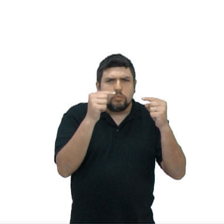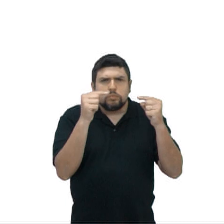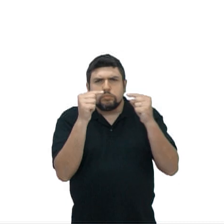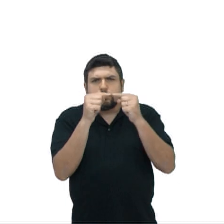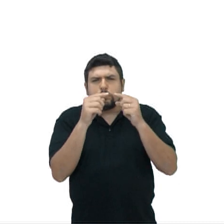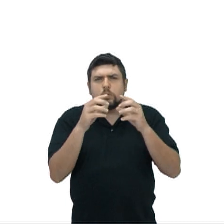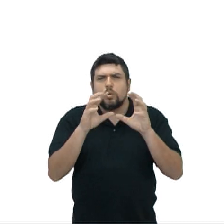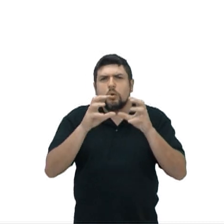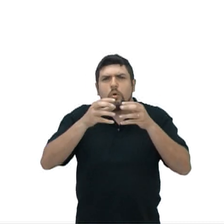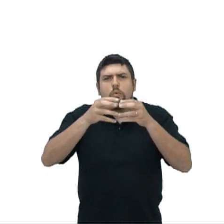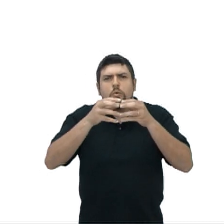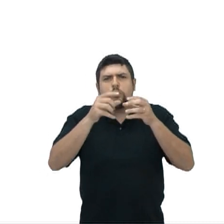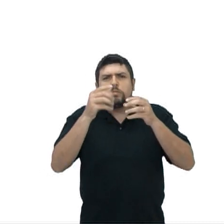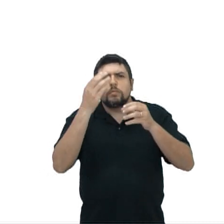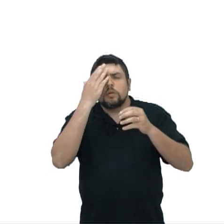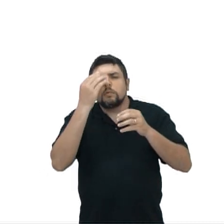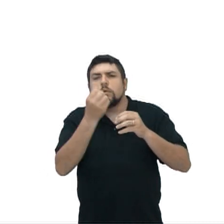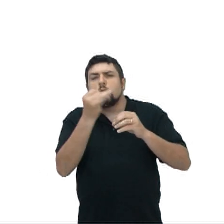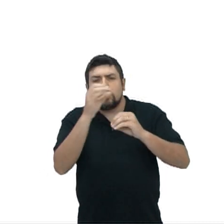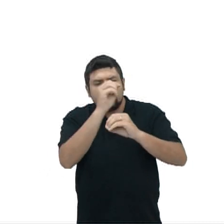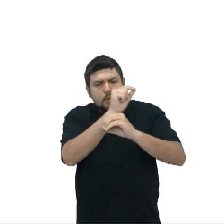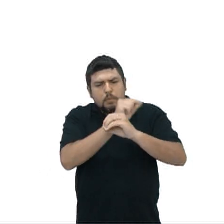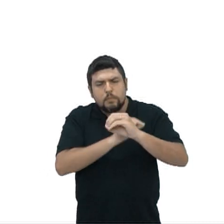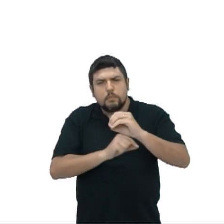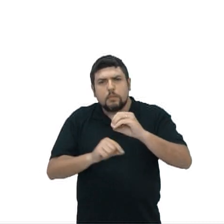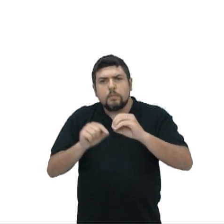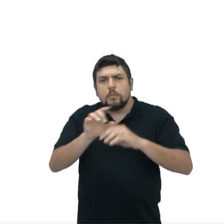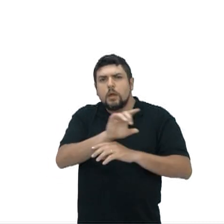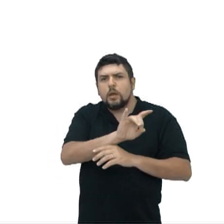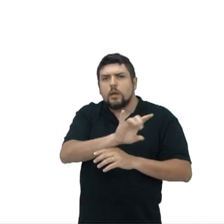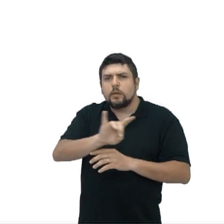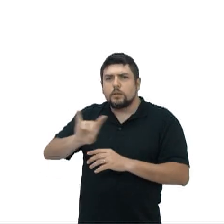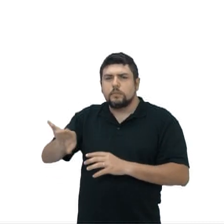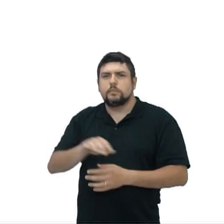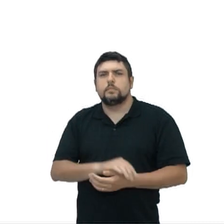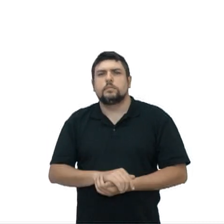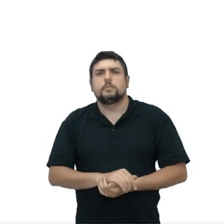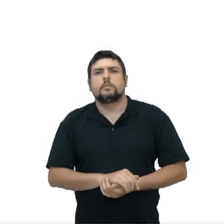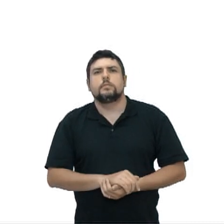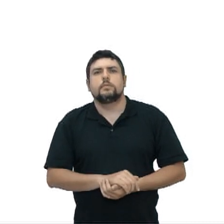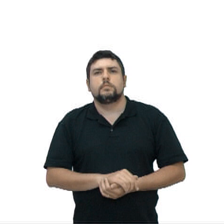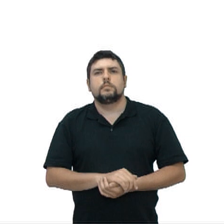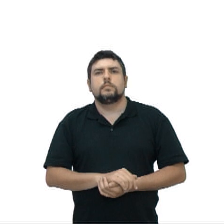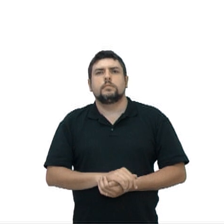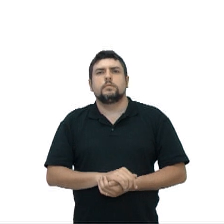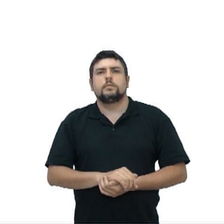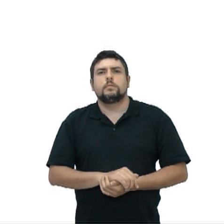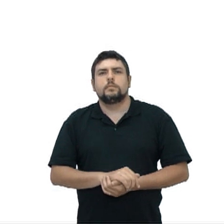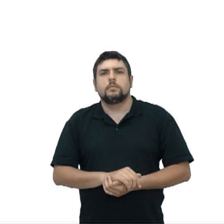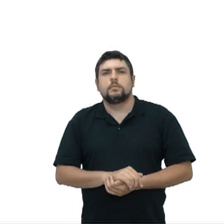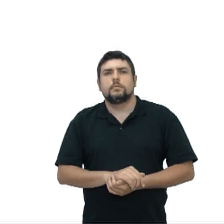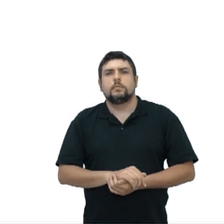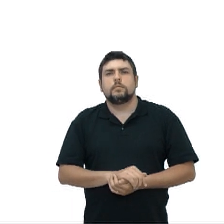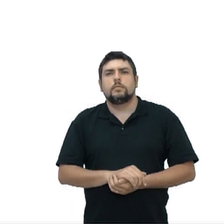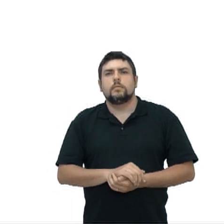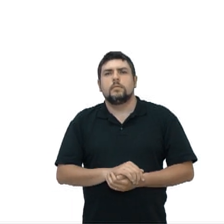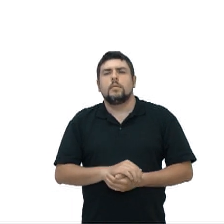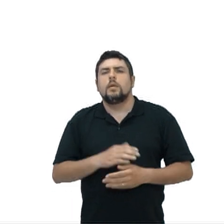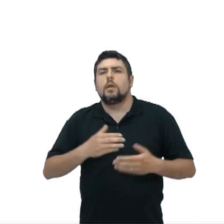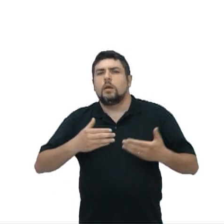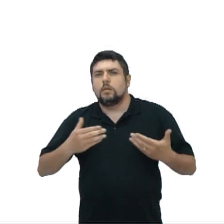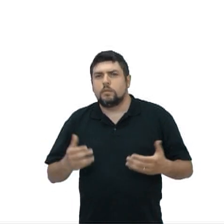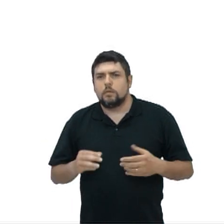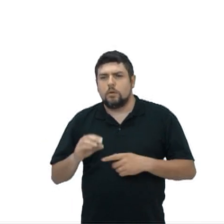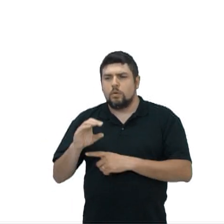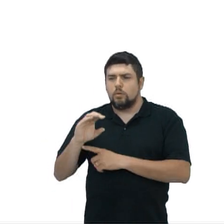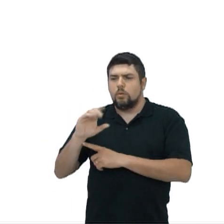saber quantos elétrons na última camada eles possuem, beleza? Com quais desses elementos o